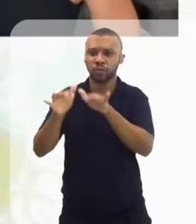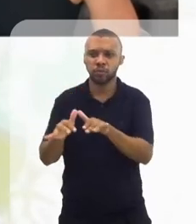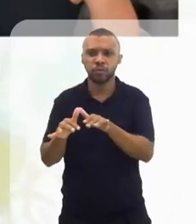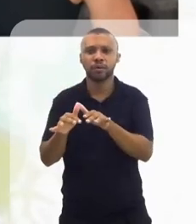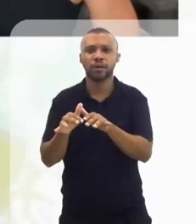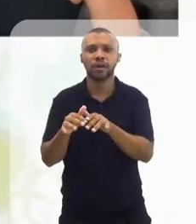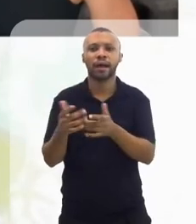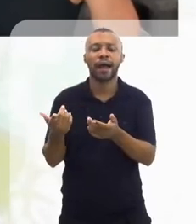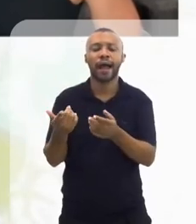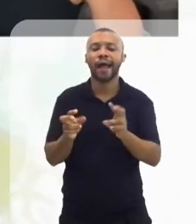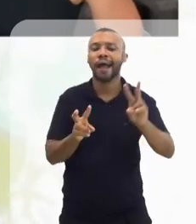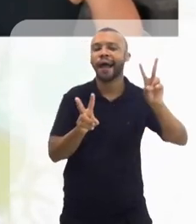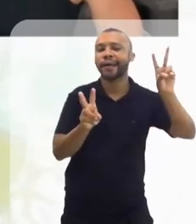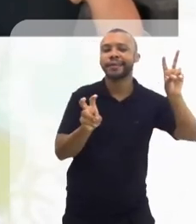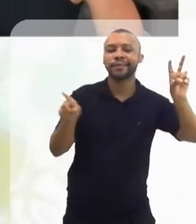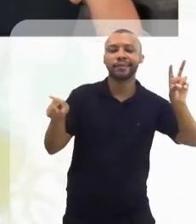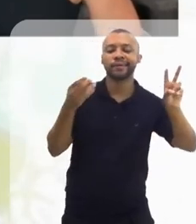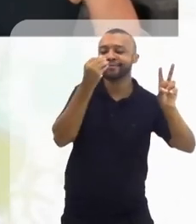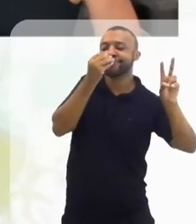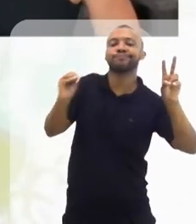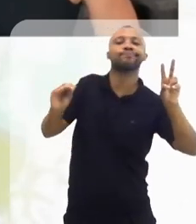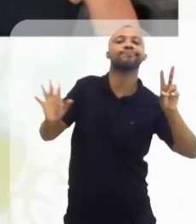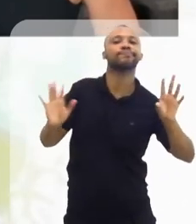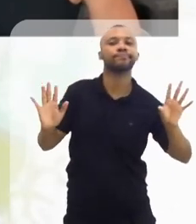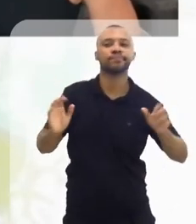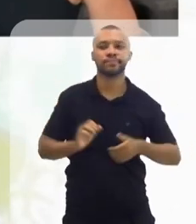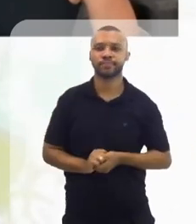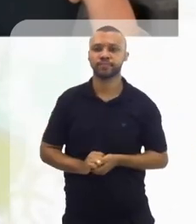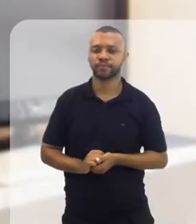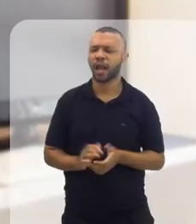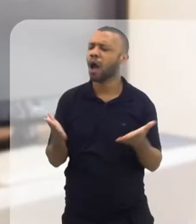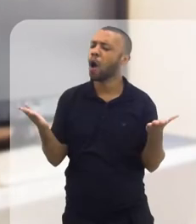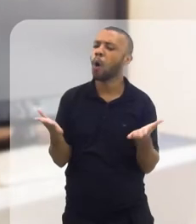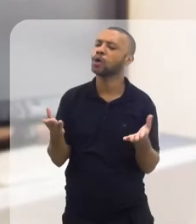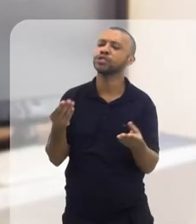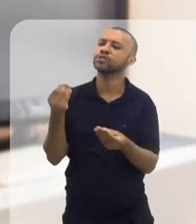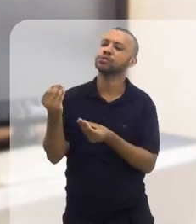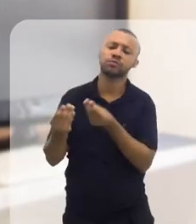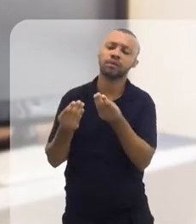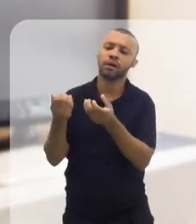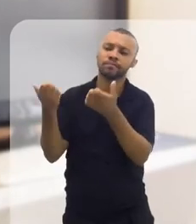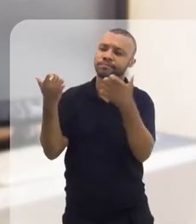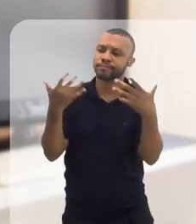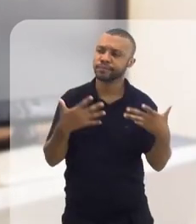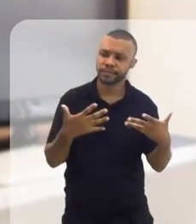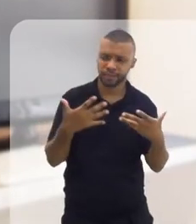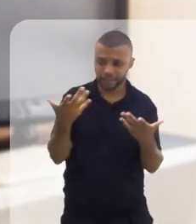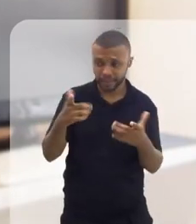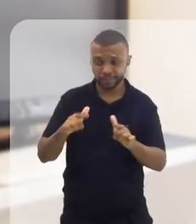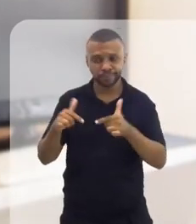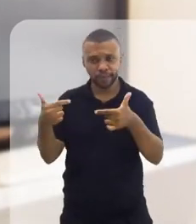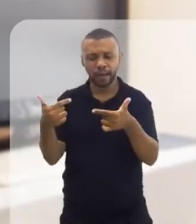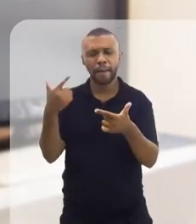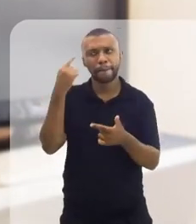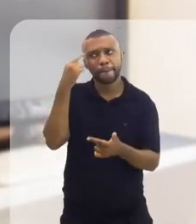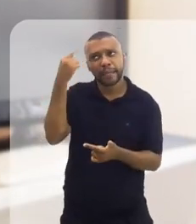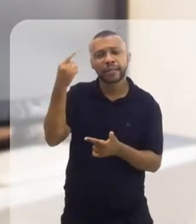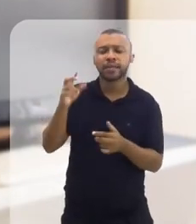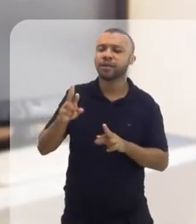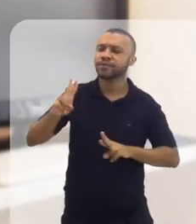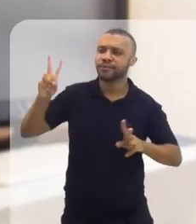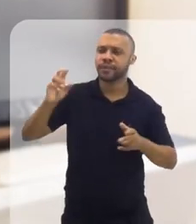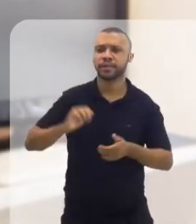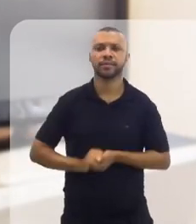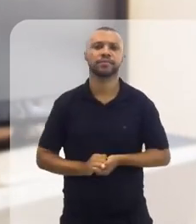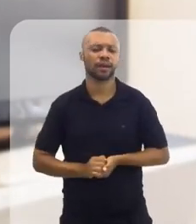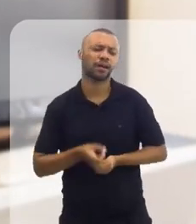pessoa executar e você nem ser citada, né, praticamente? Como seria hoje? Você acha que hoje você faria diferente